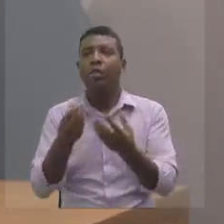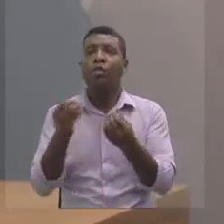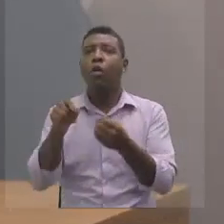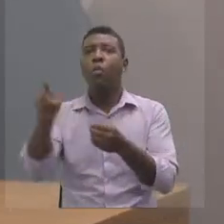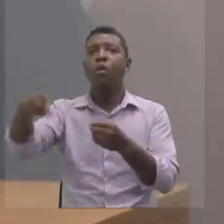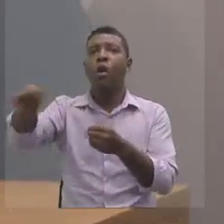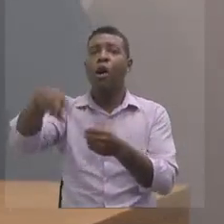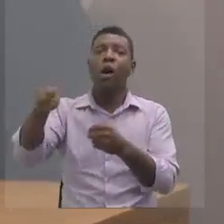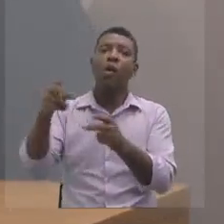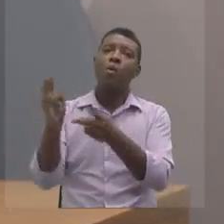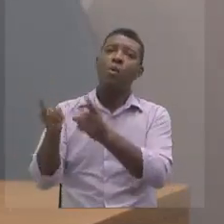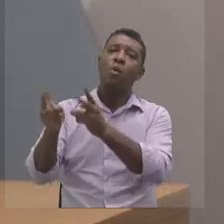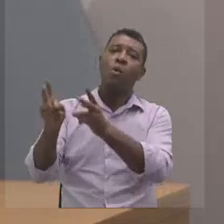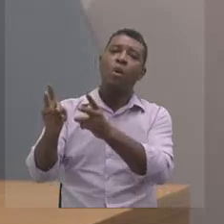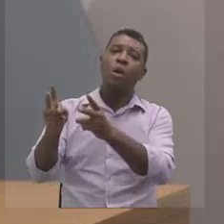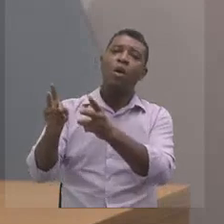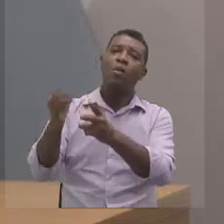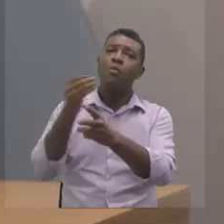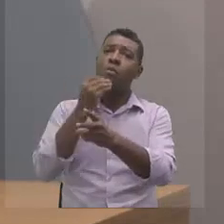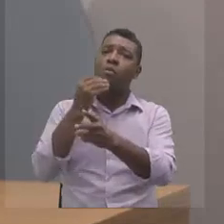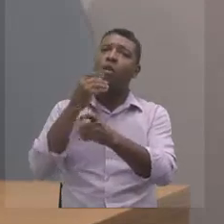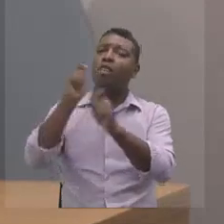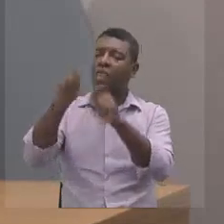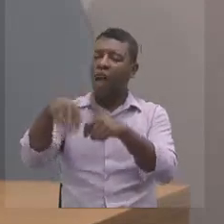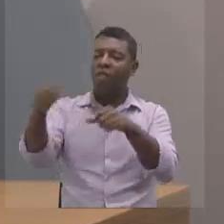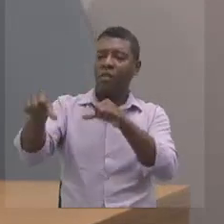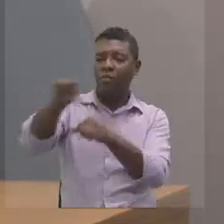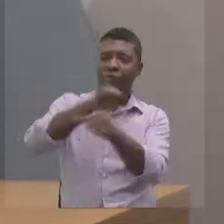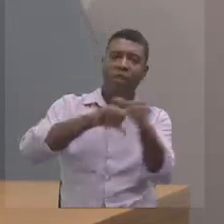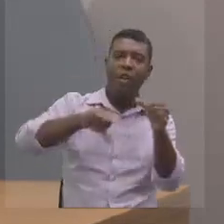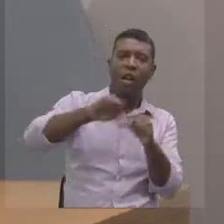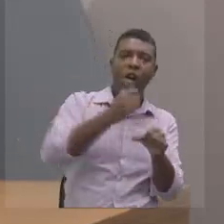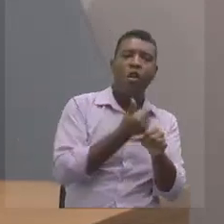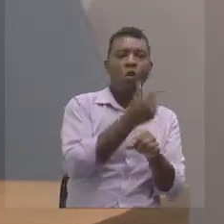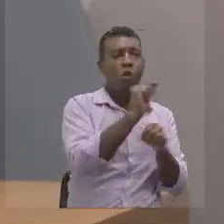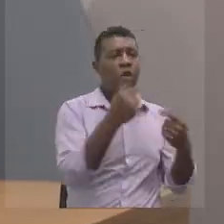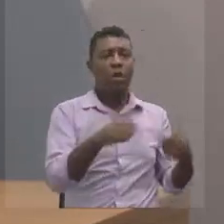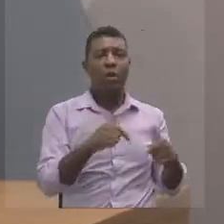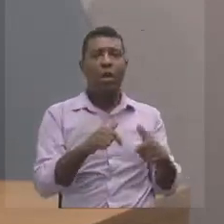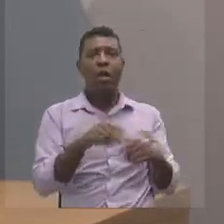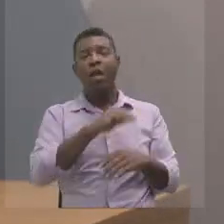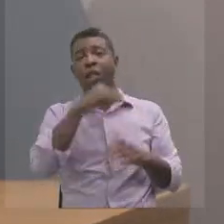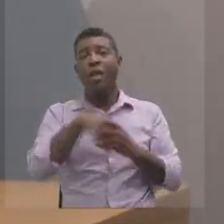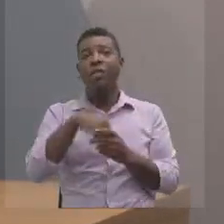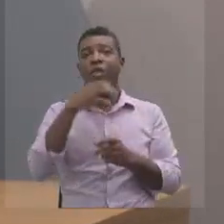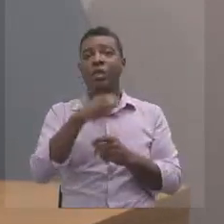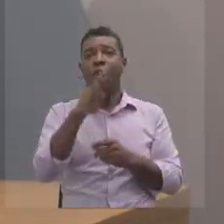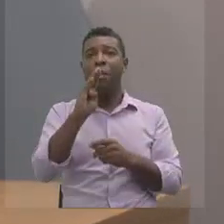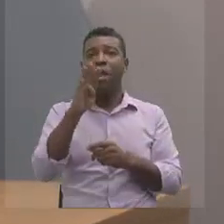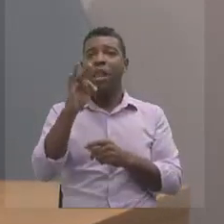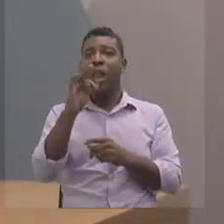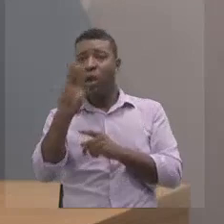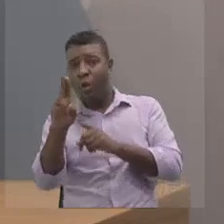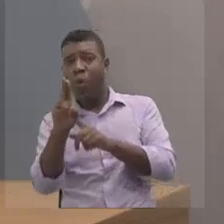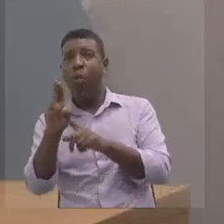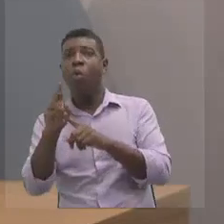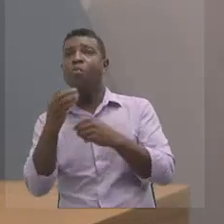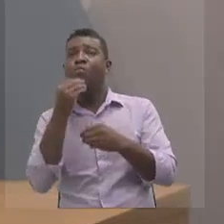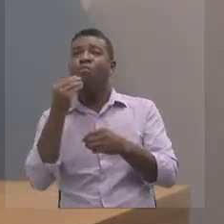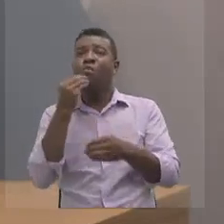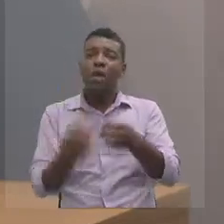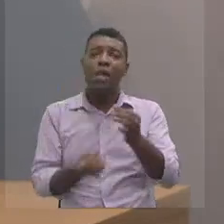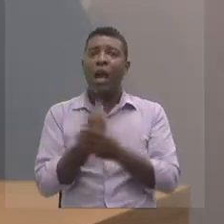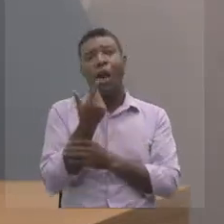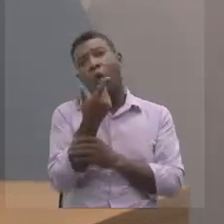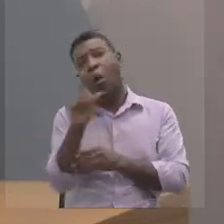eles poderiam ter sido realocados remanejados dentro da cbtu poderia ter sido criadas alternativas